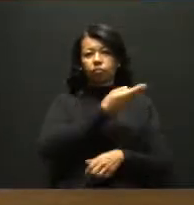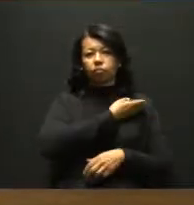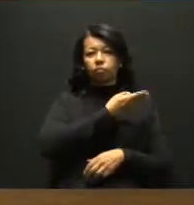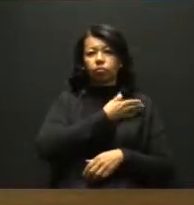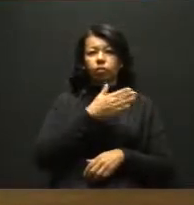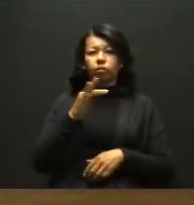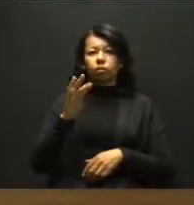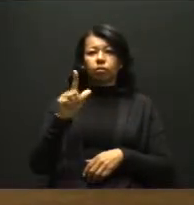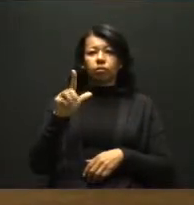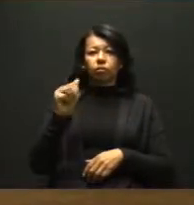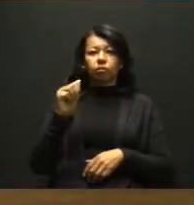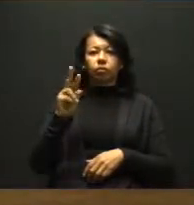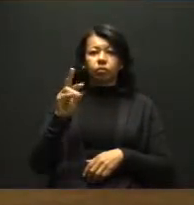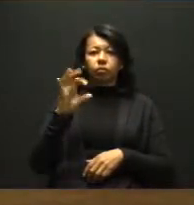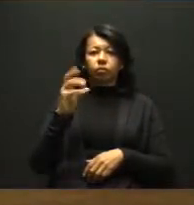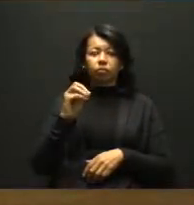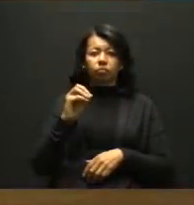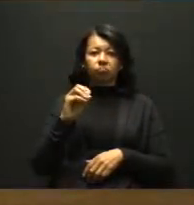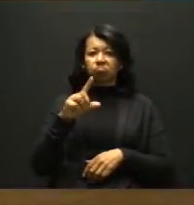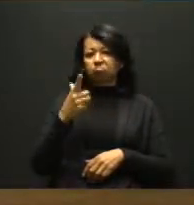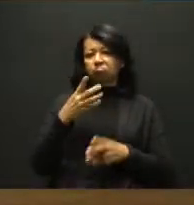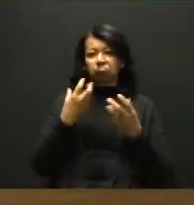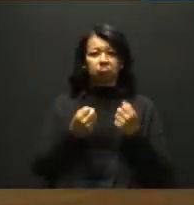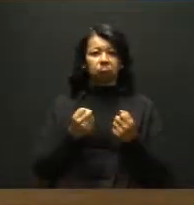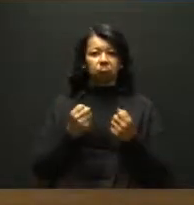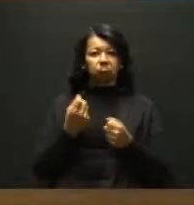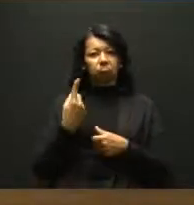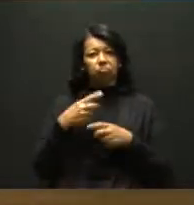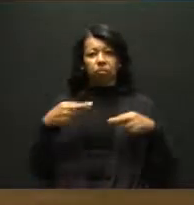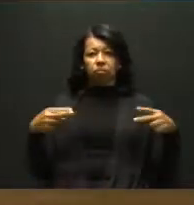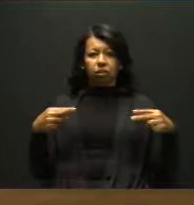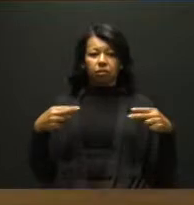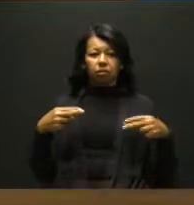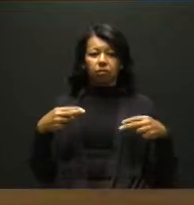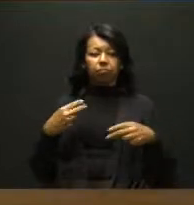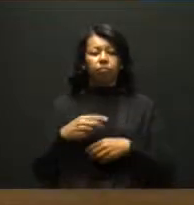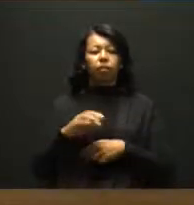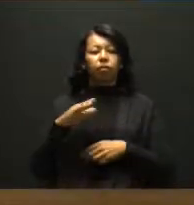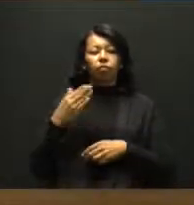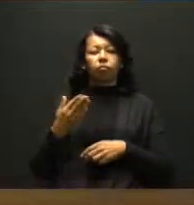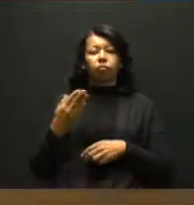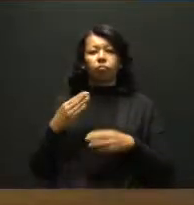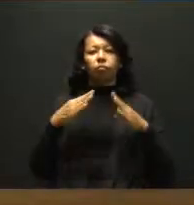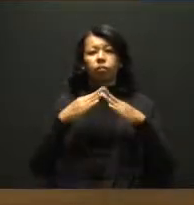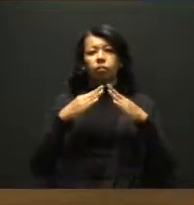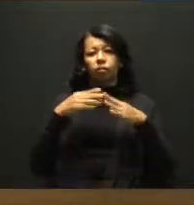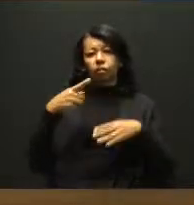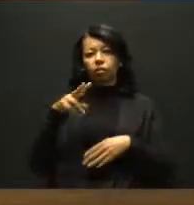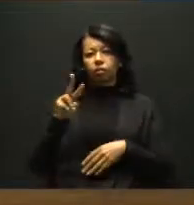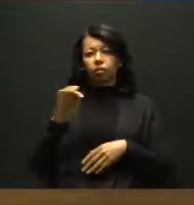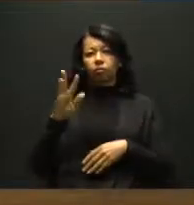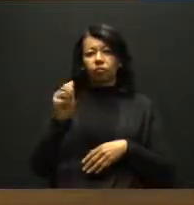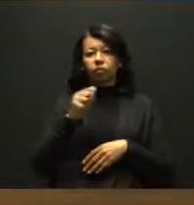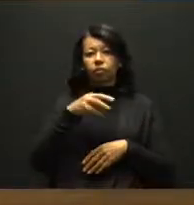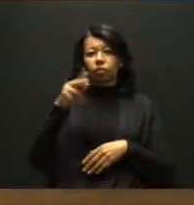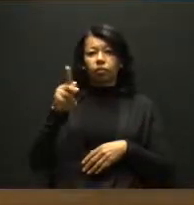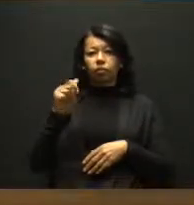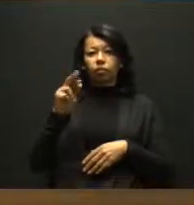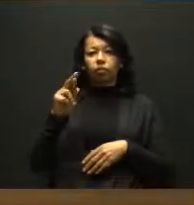rafael só discordo com um detalhe porém muitos anos na vida parede